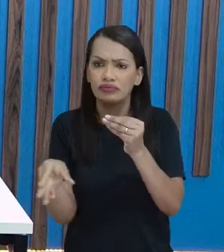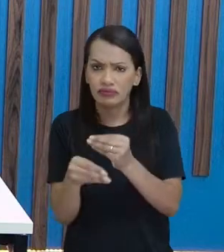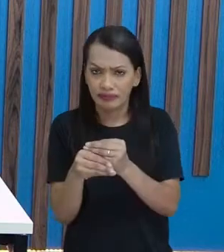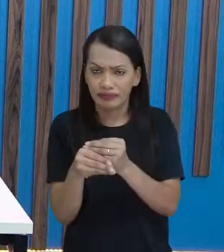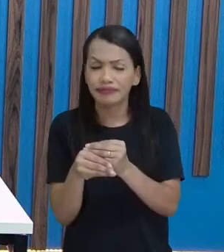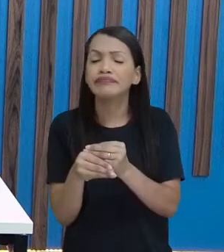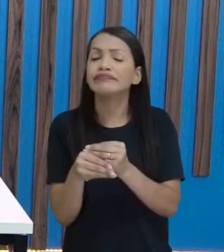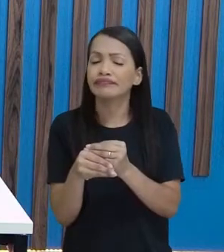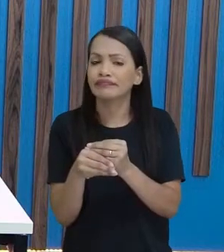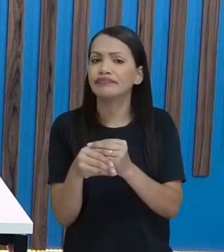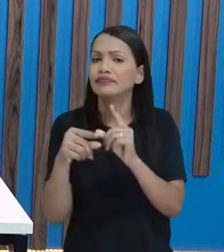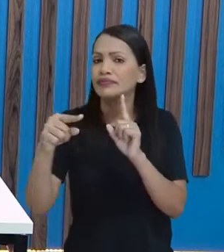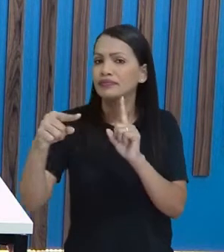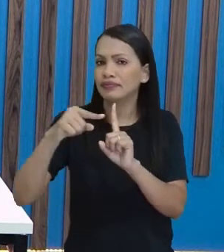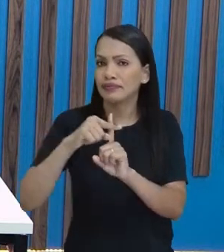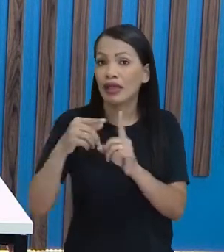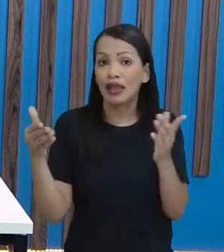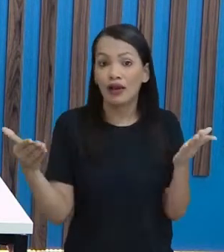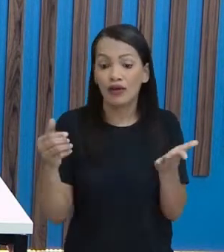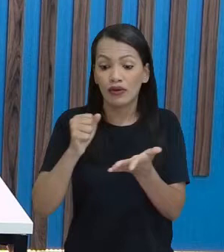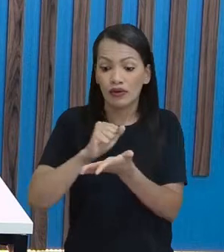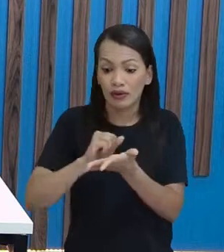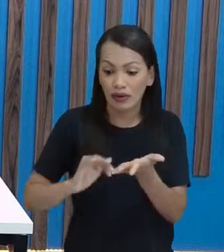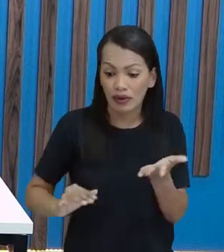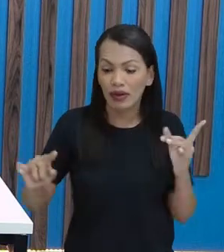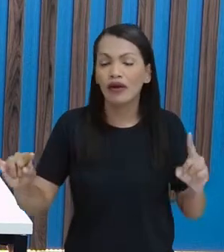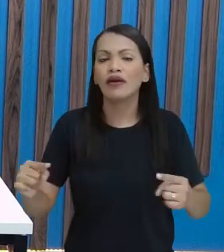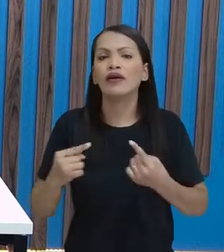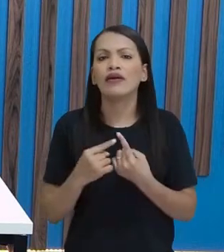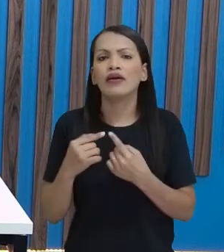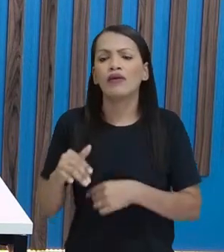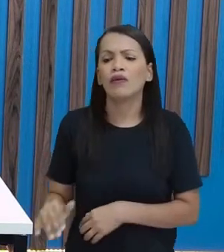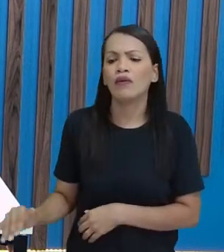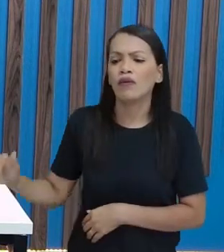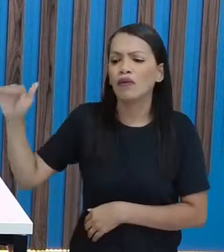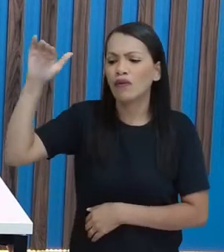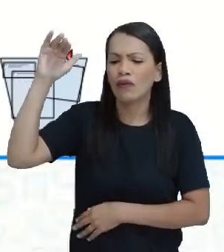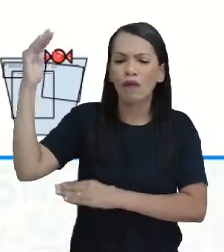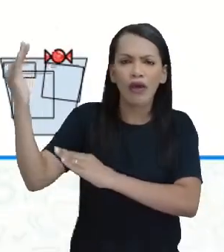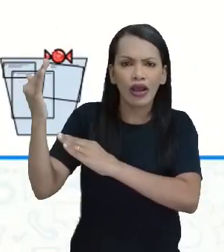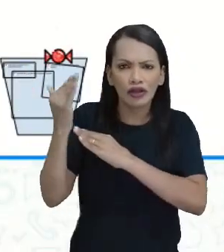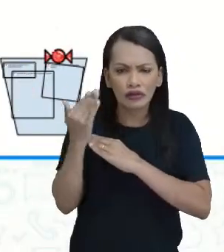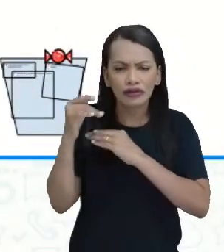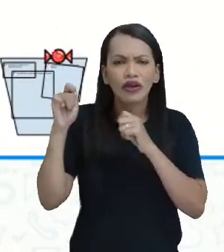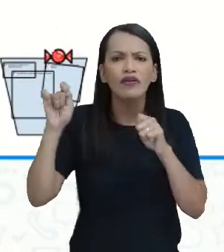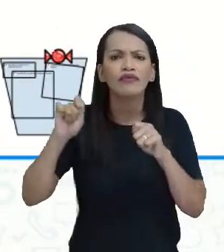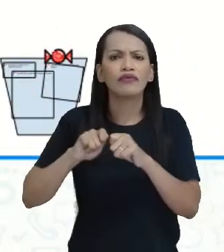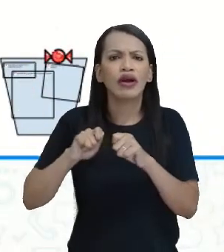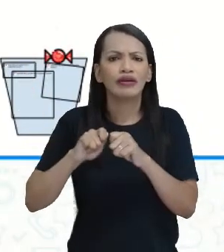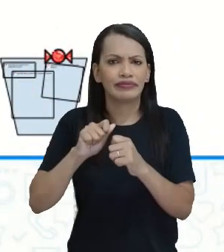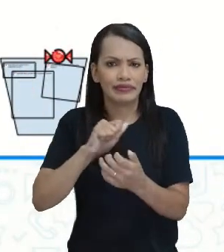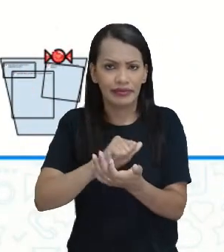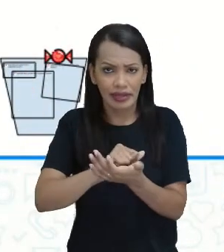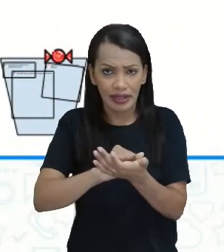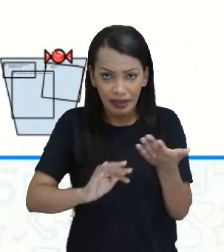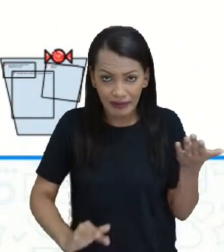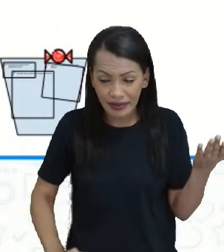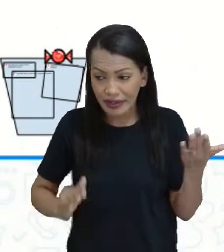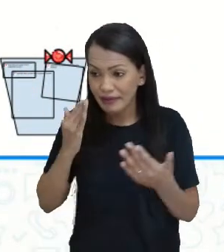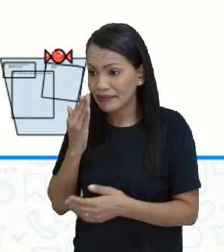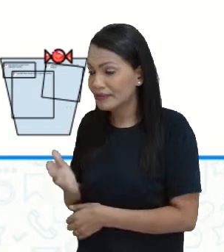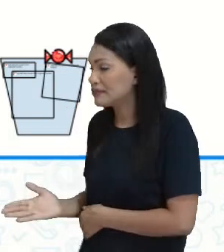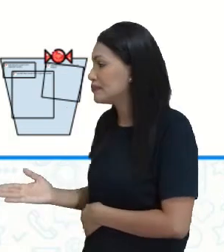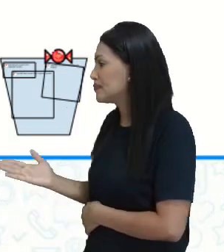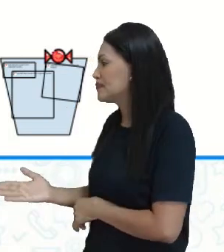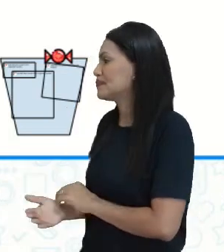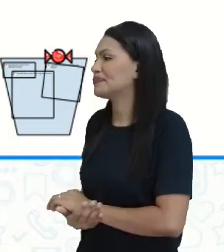o desafio. Com a ajuda de um adulto, resolva o problema. Aí eu trouxe até o exemplo aqui para mostrar